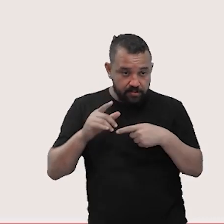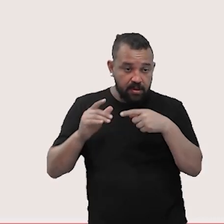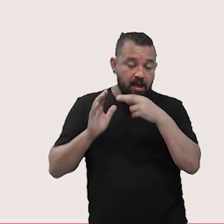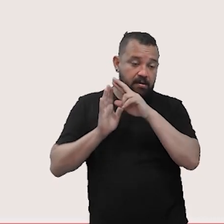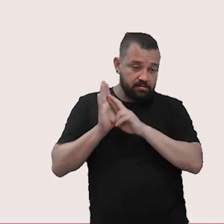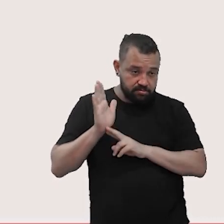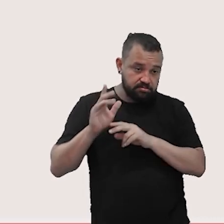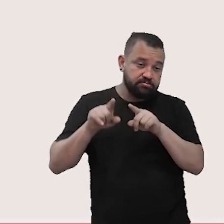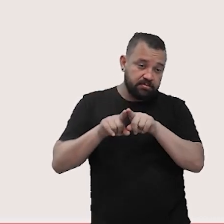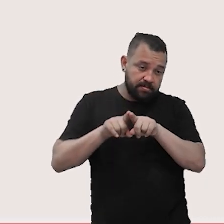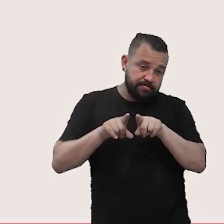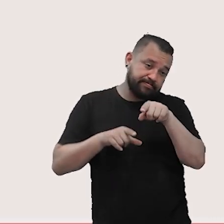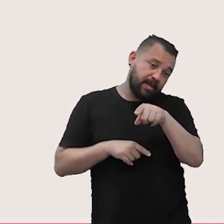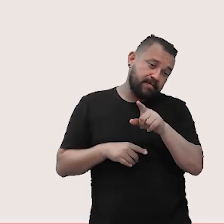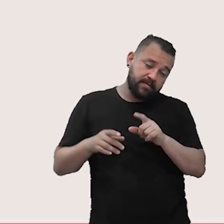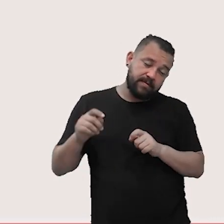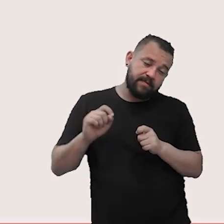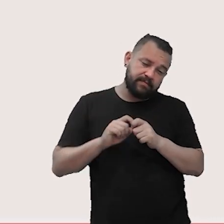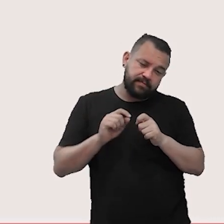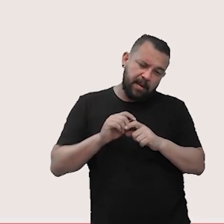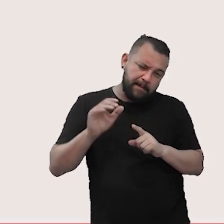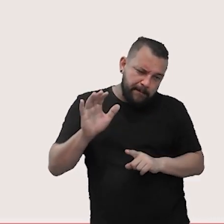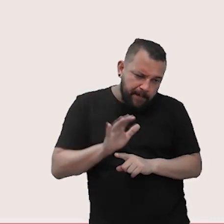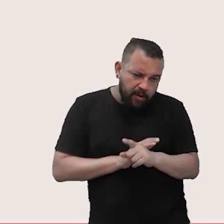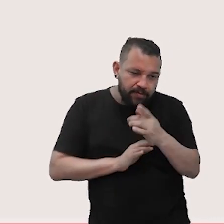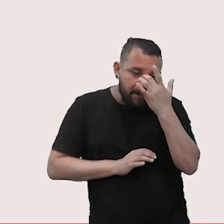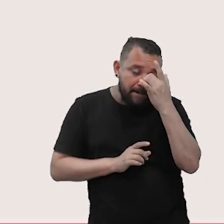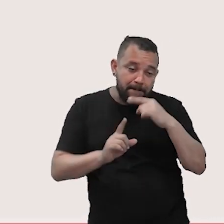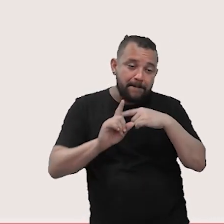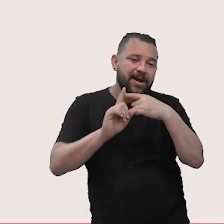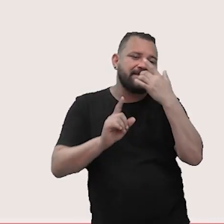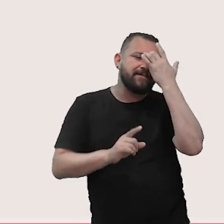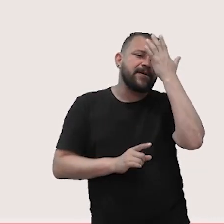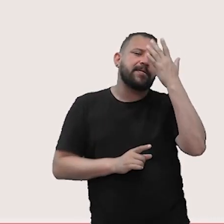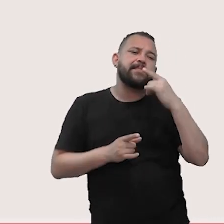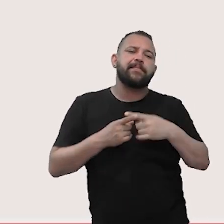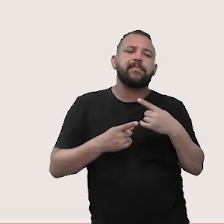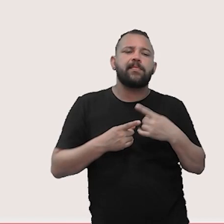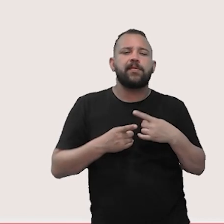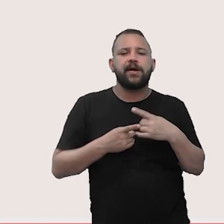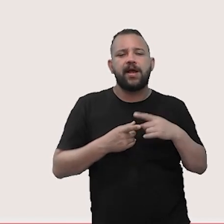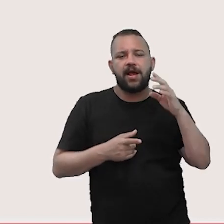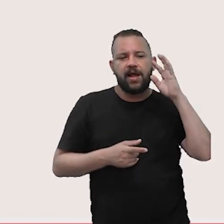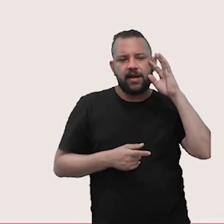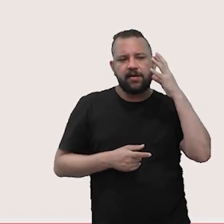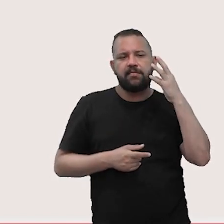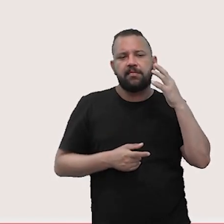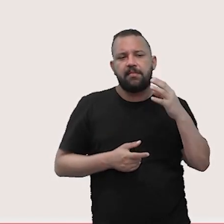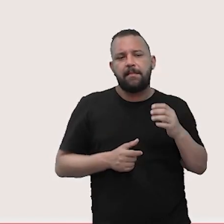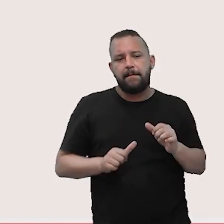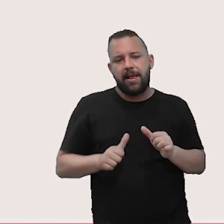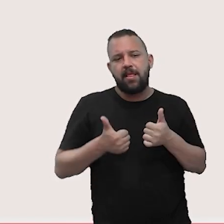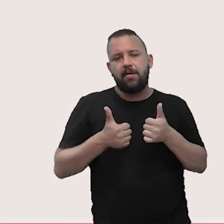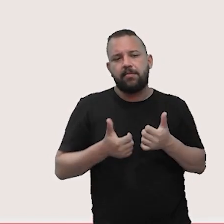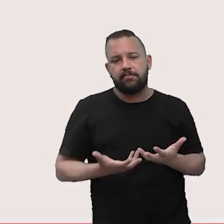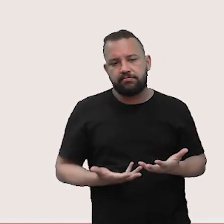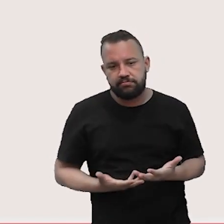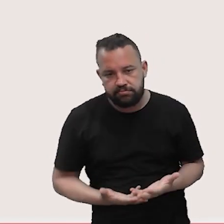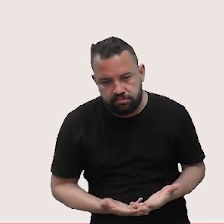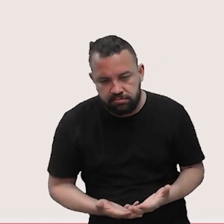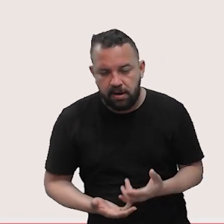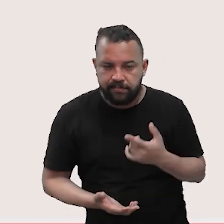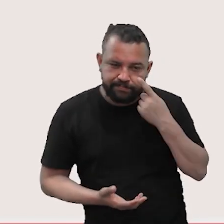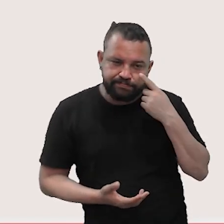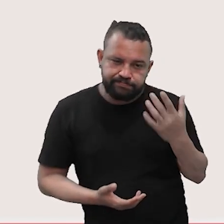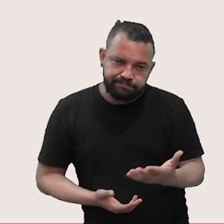questões mais fáceis. Porque as questões mais fáceis elas são mais valiosas. Então, dá uma observada nessa questão,